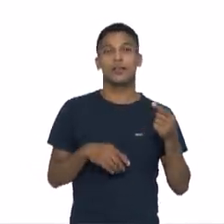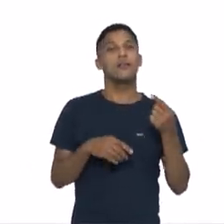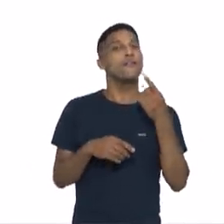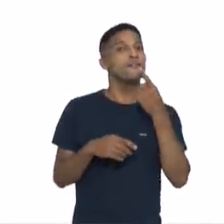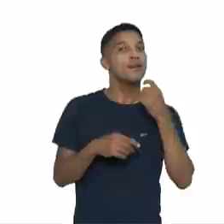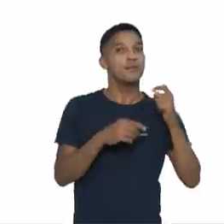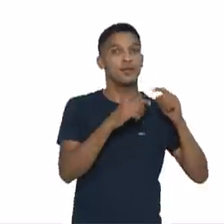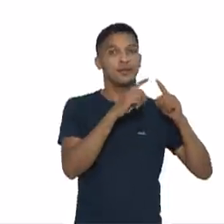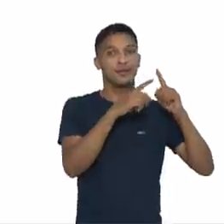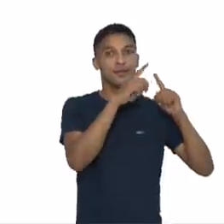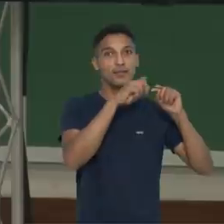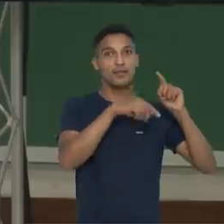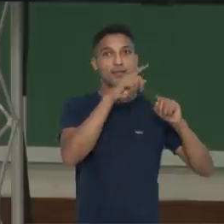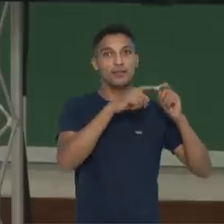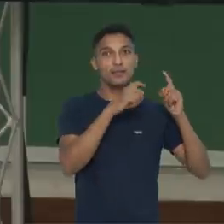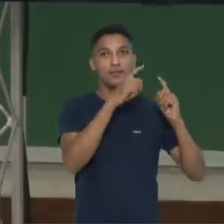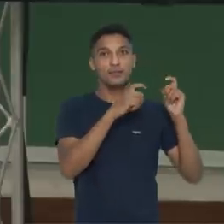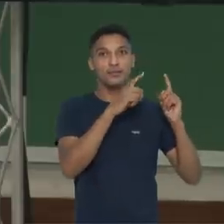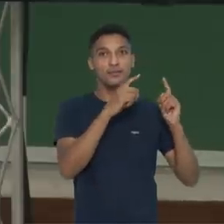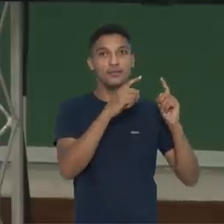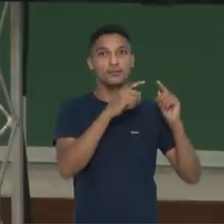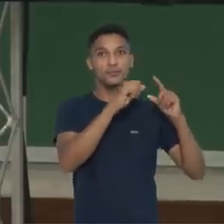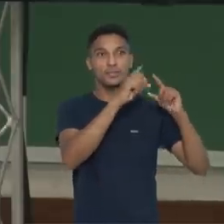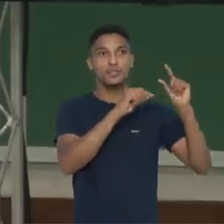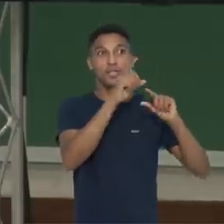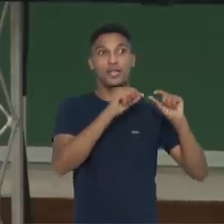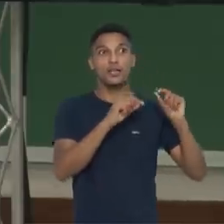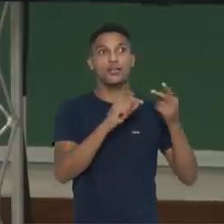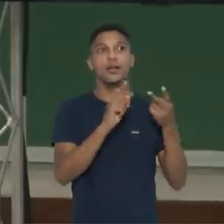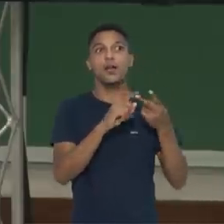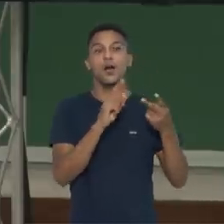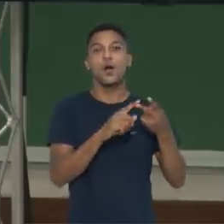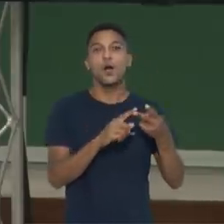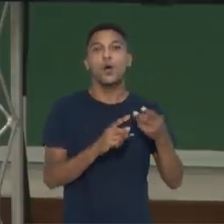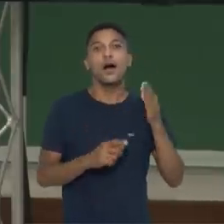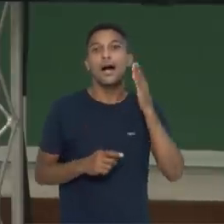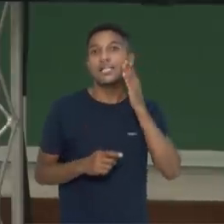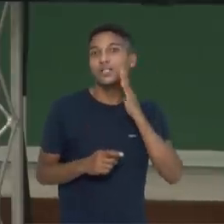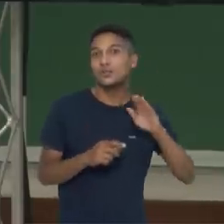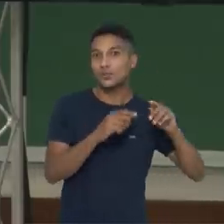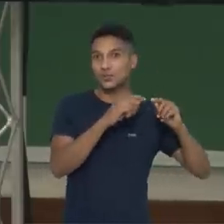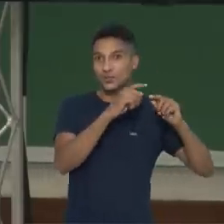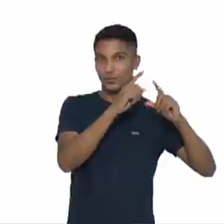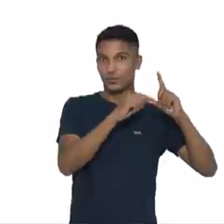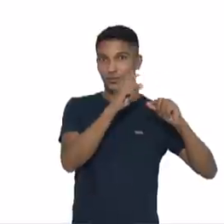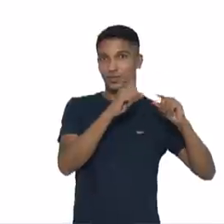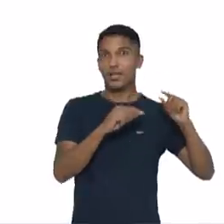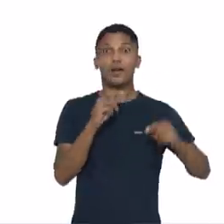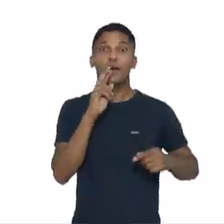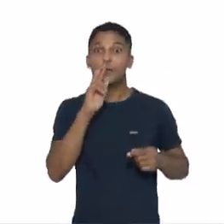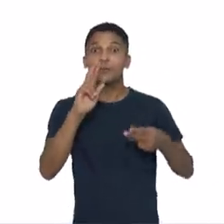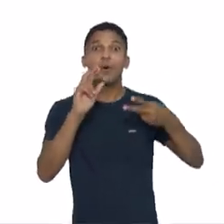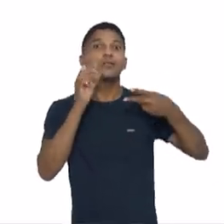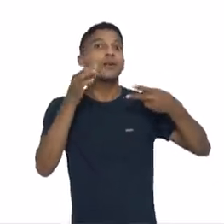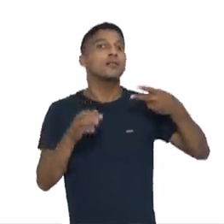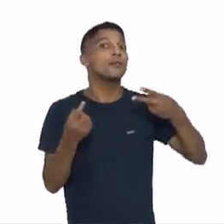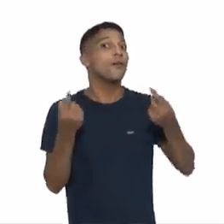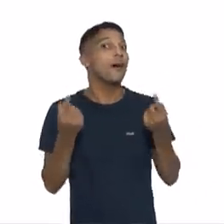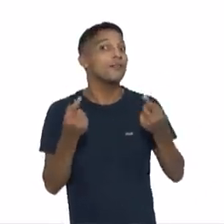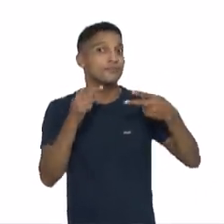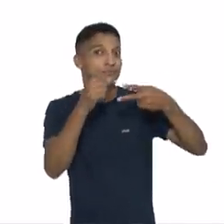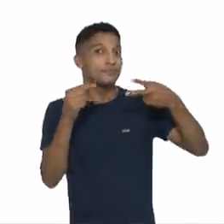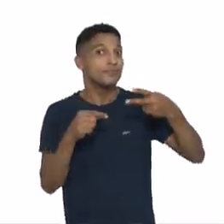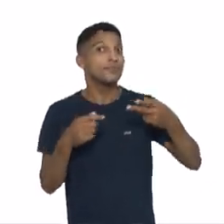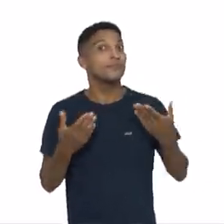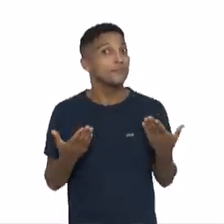voador. Opção azul, o circo. Qual é a resposta correta?